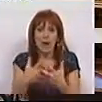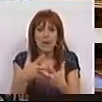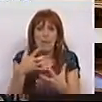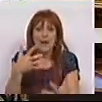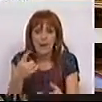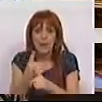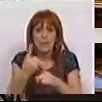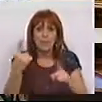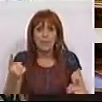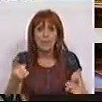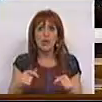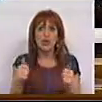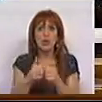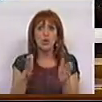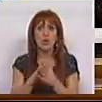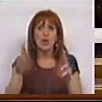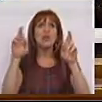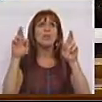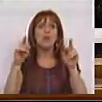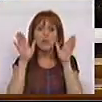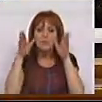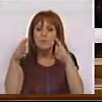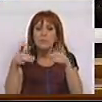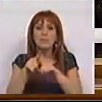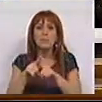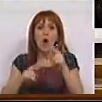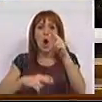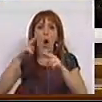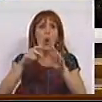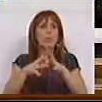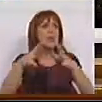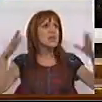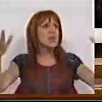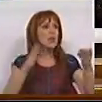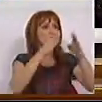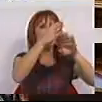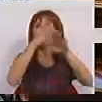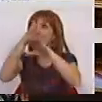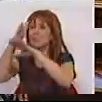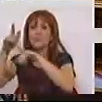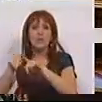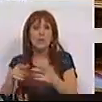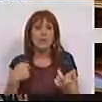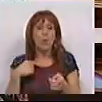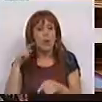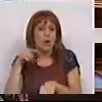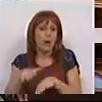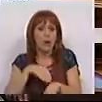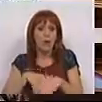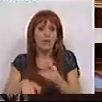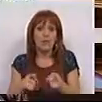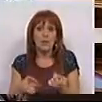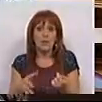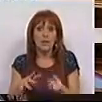acentuando porque todas as esperanças estavam postas numa obra de larga intervenção que era suposto ter sido feita